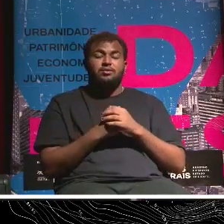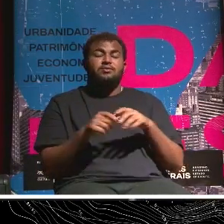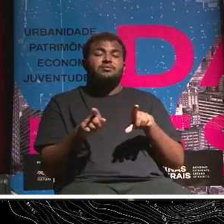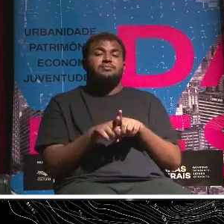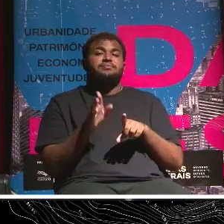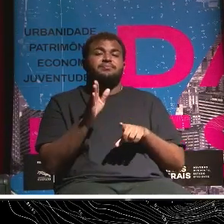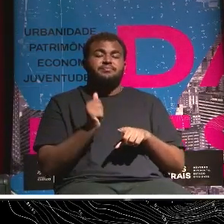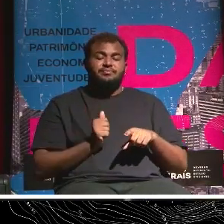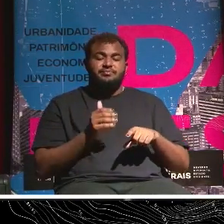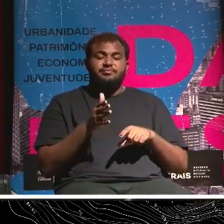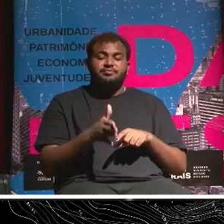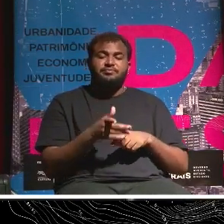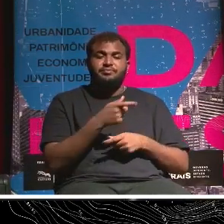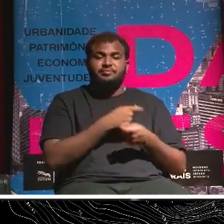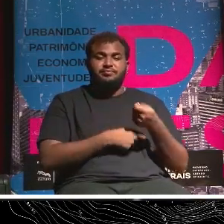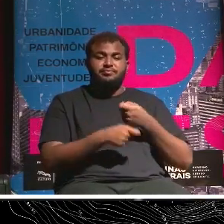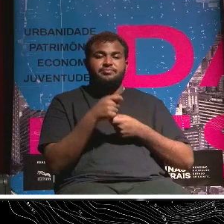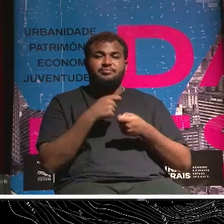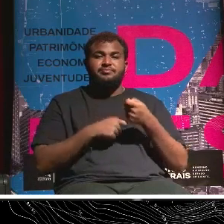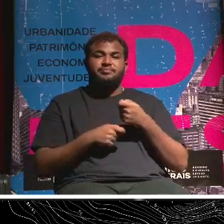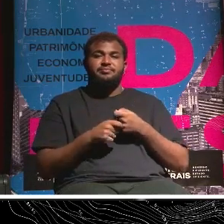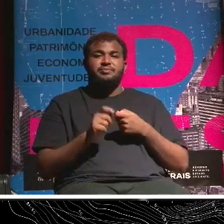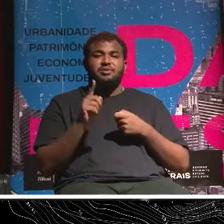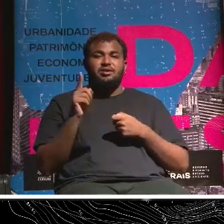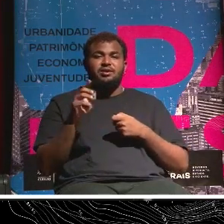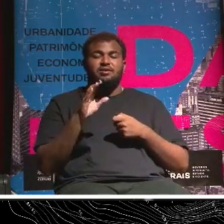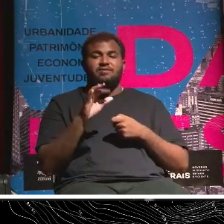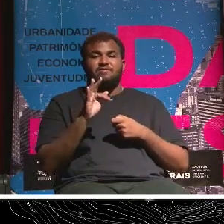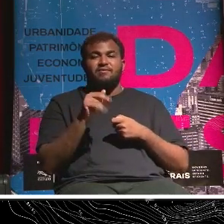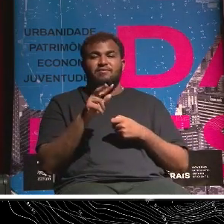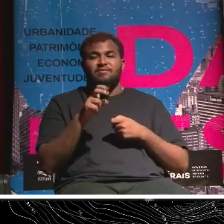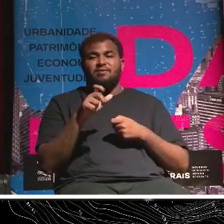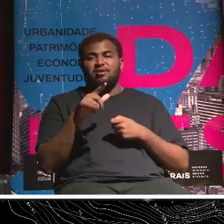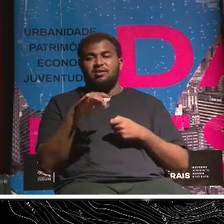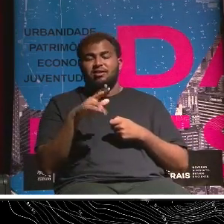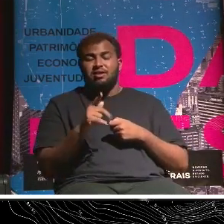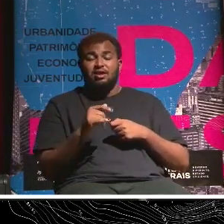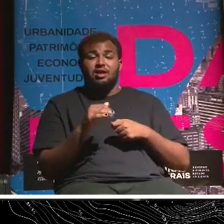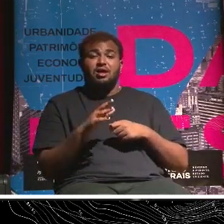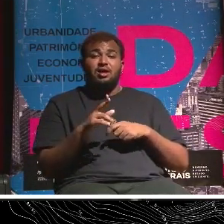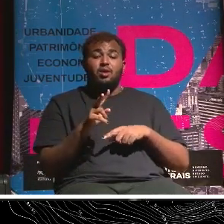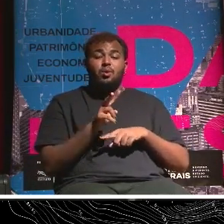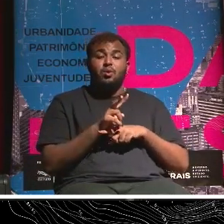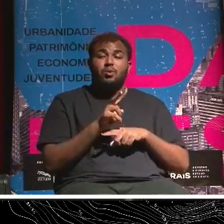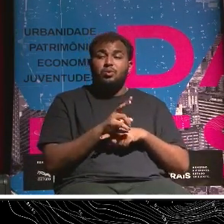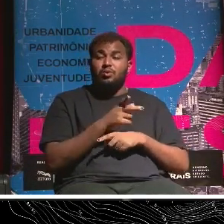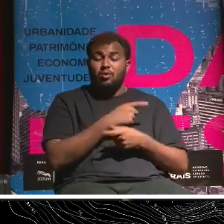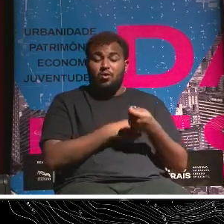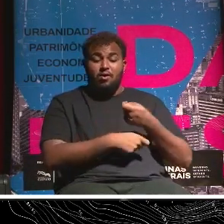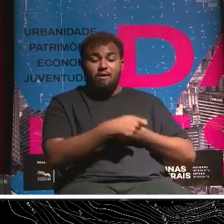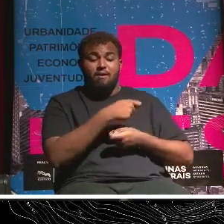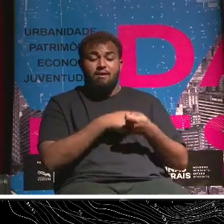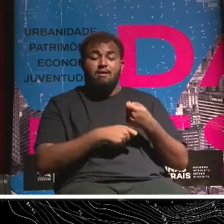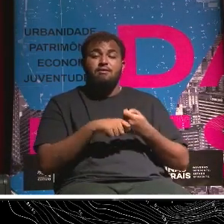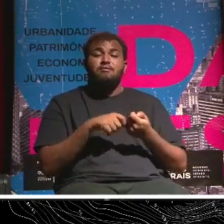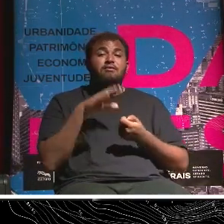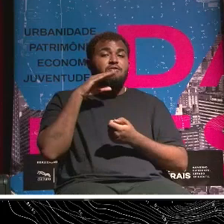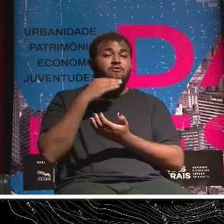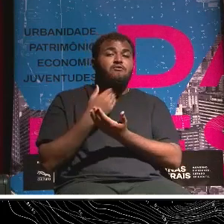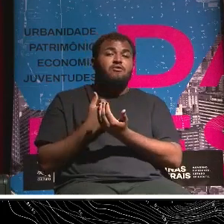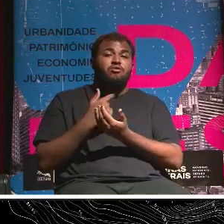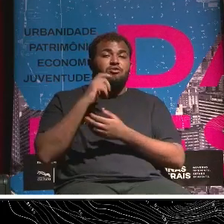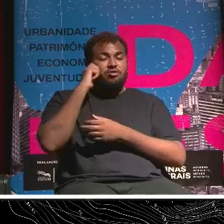como gestora do Centro Cultural lá da Favelinha, como consultora administrativa do Juventude